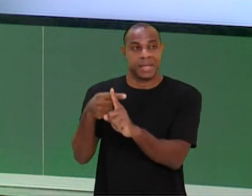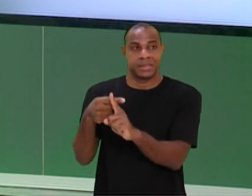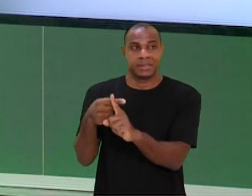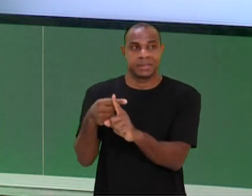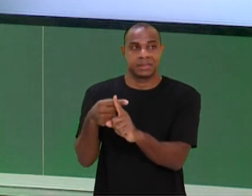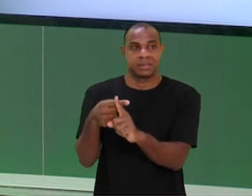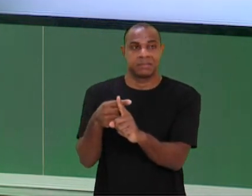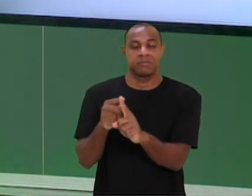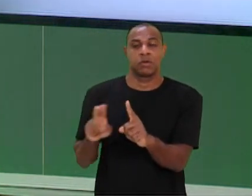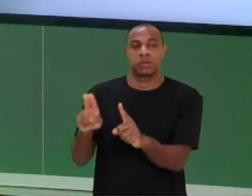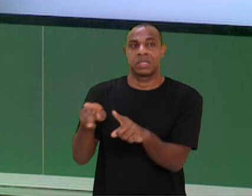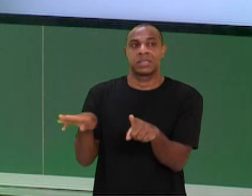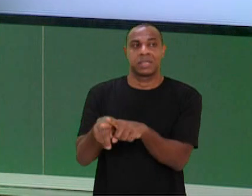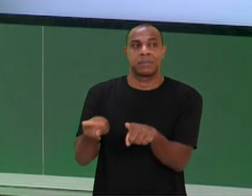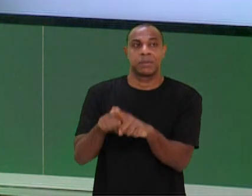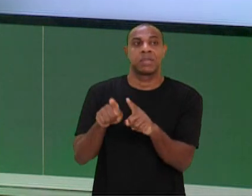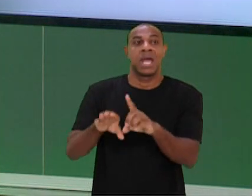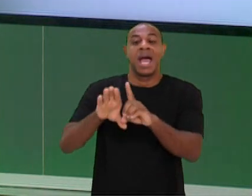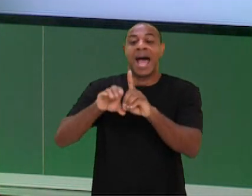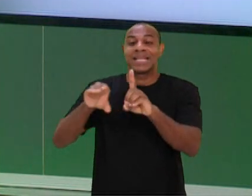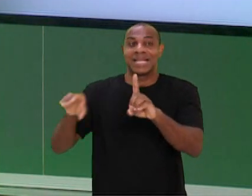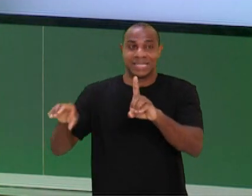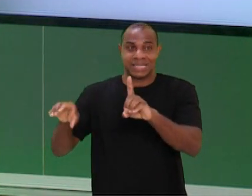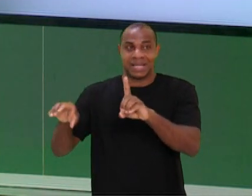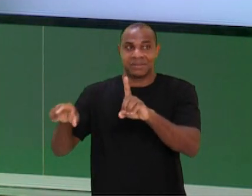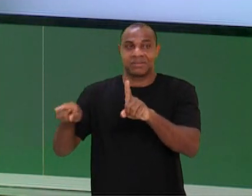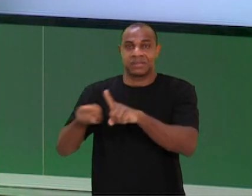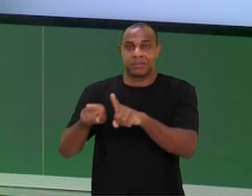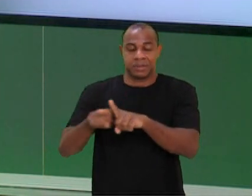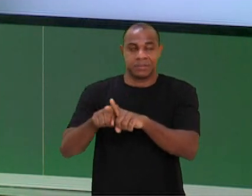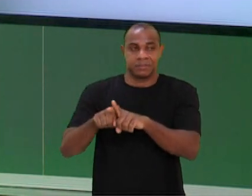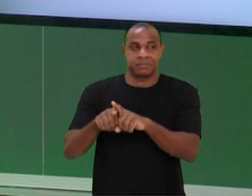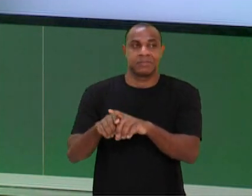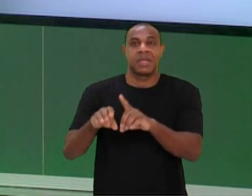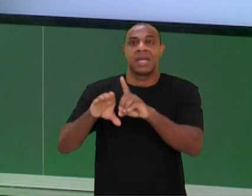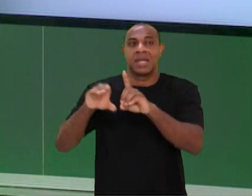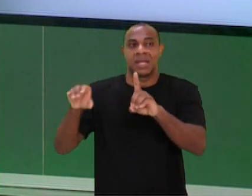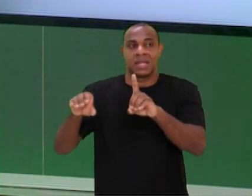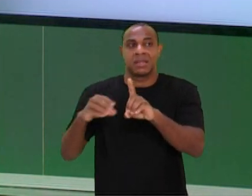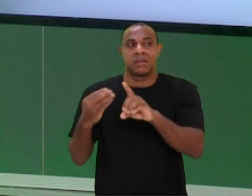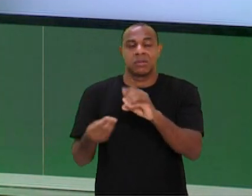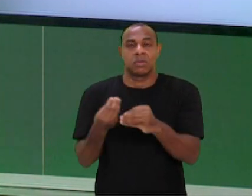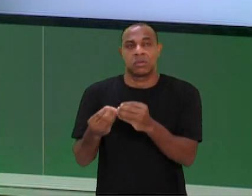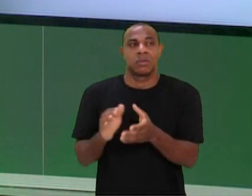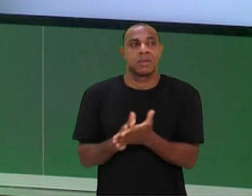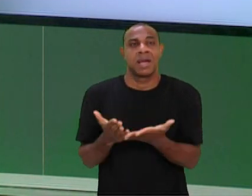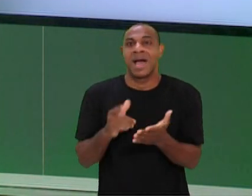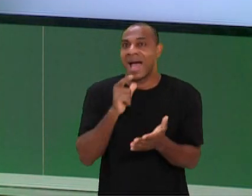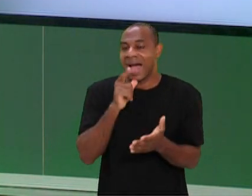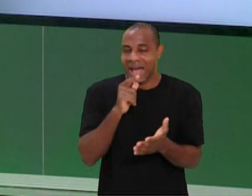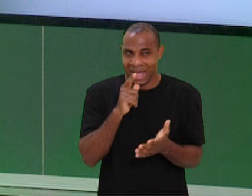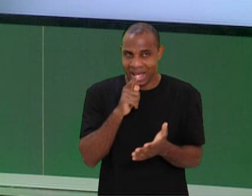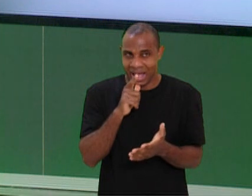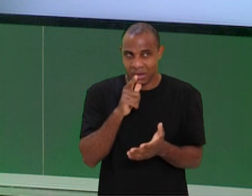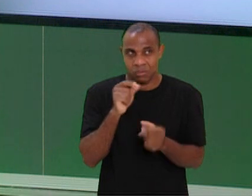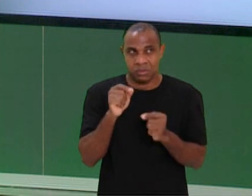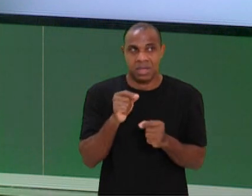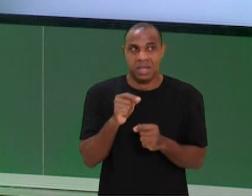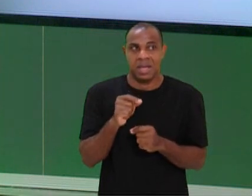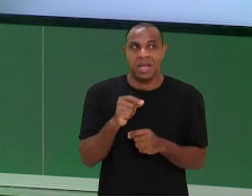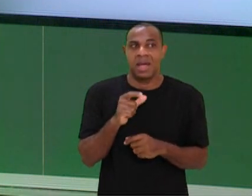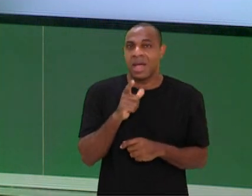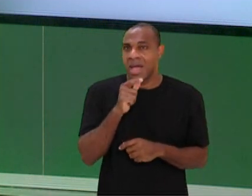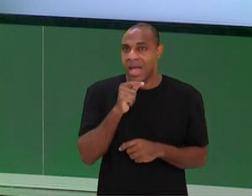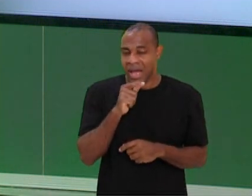vamos utilizar também a densidade do fluido. No caso, eu vou já passar uma fita para vocês. A água é um dos fluidos mais, digamos